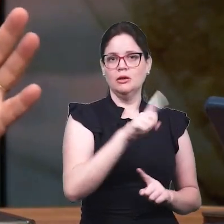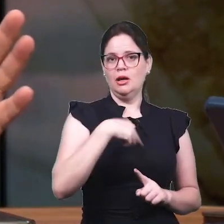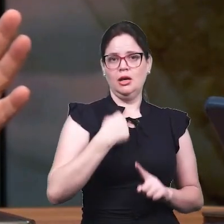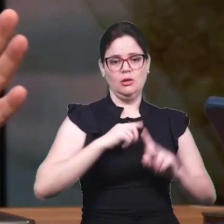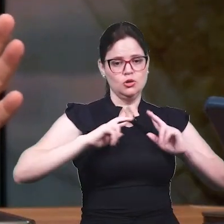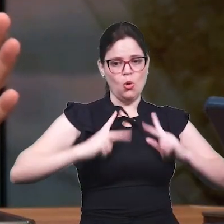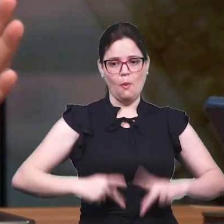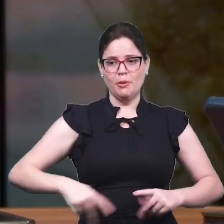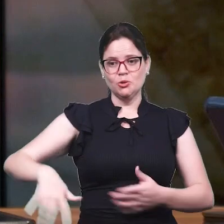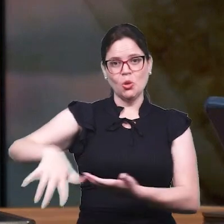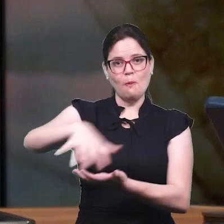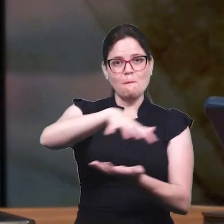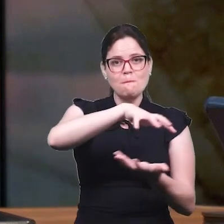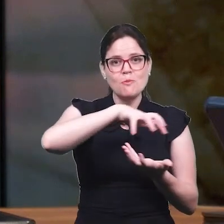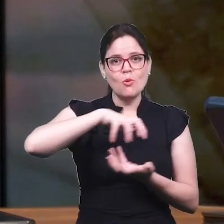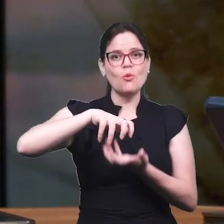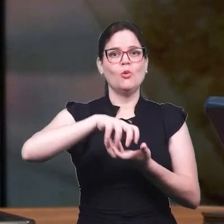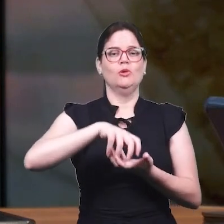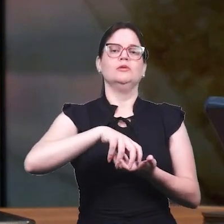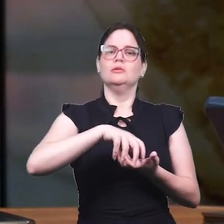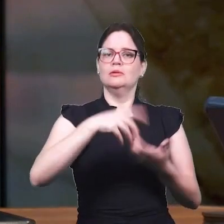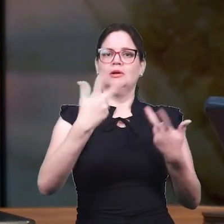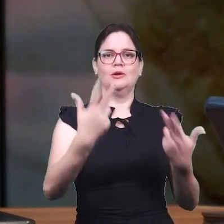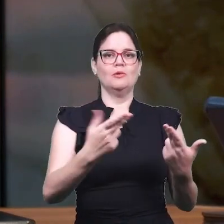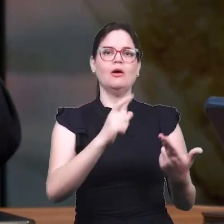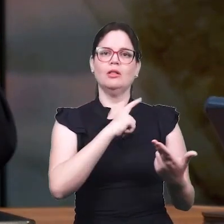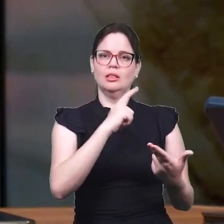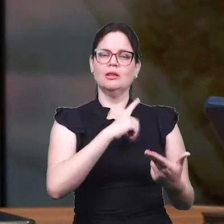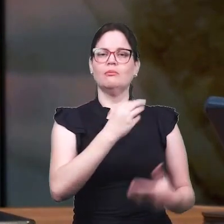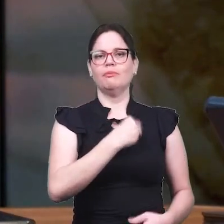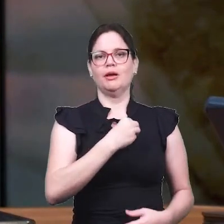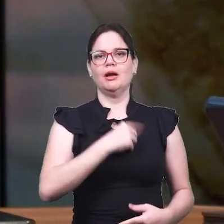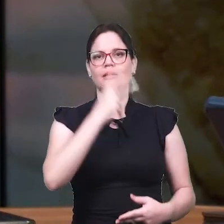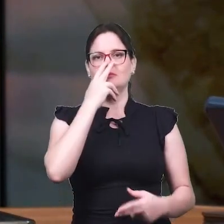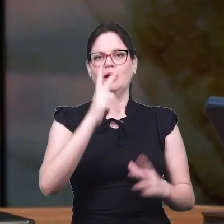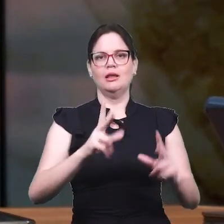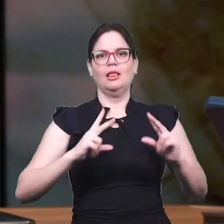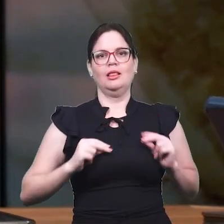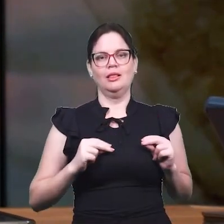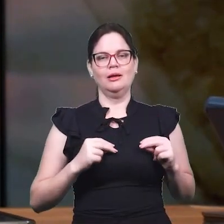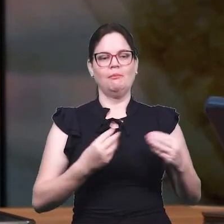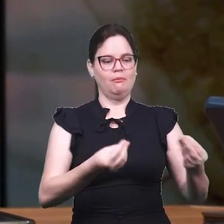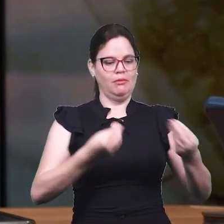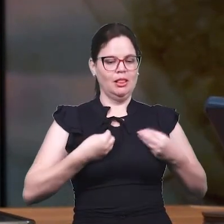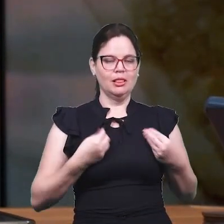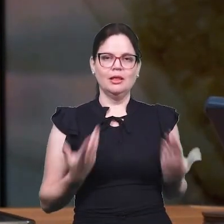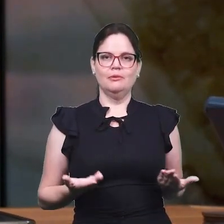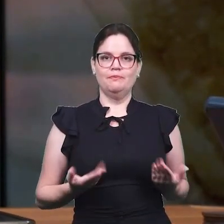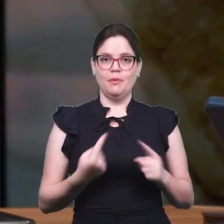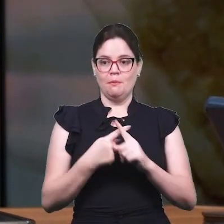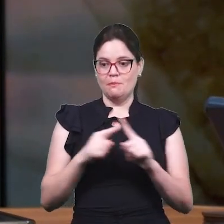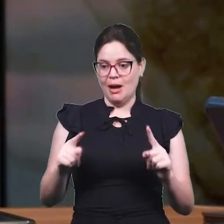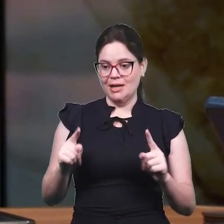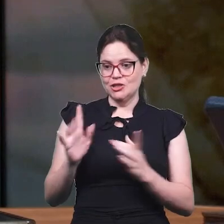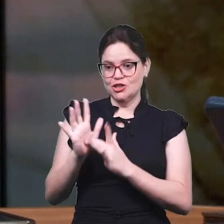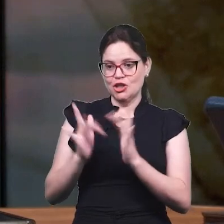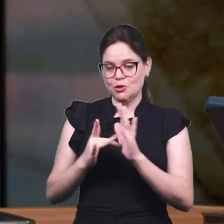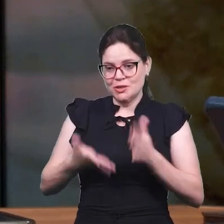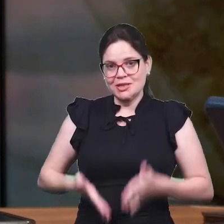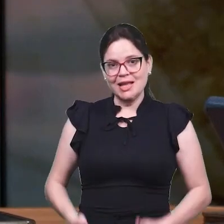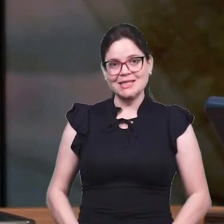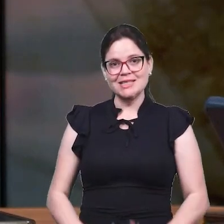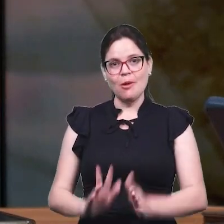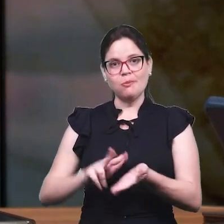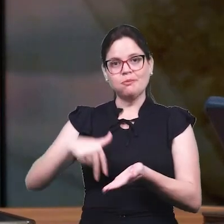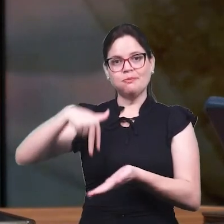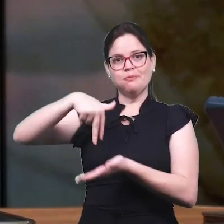as pessoas. Mas agora, em Jesus vem a salvação, entrou a vida.